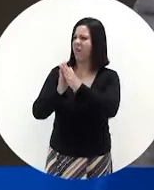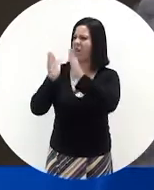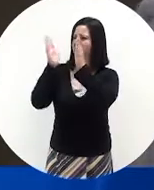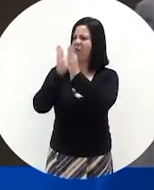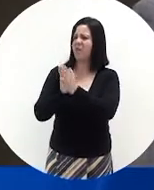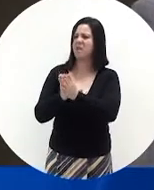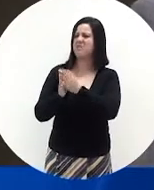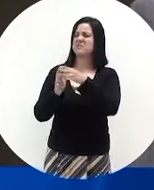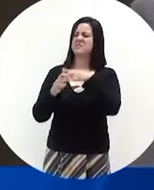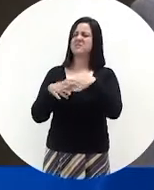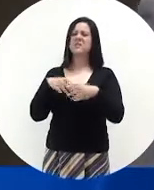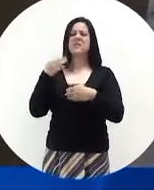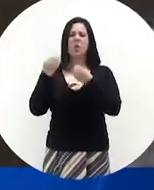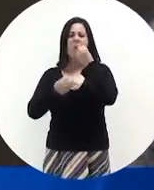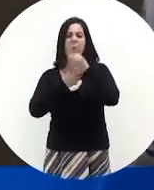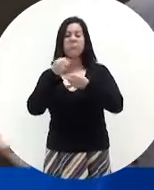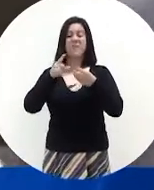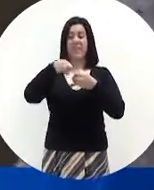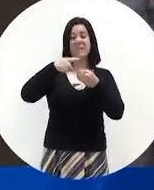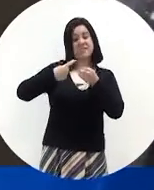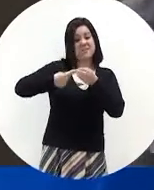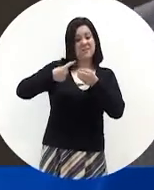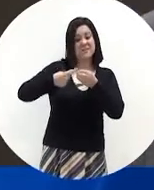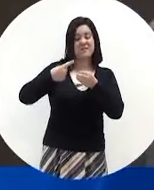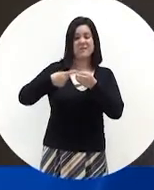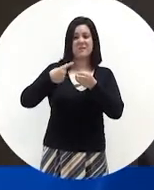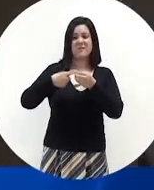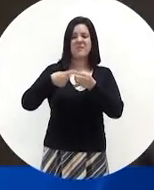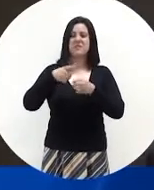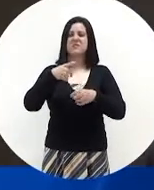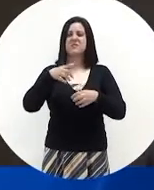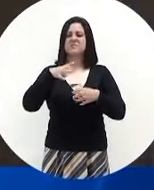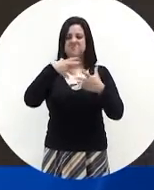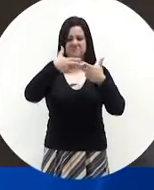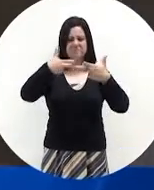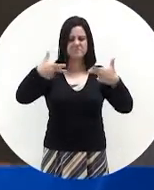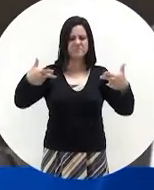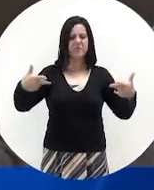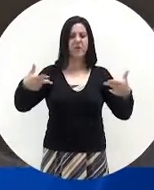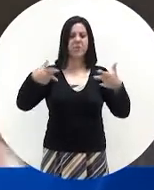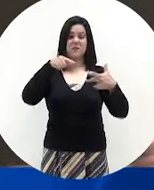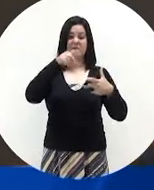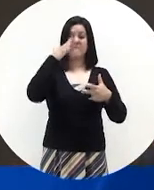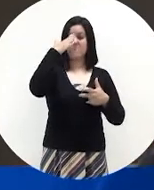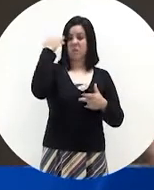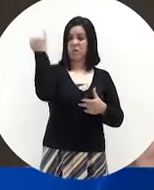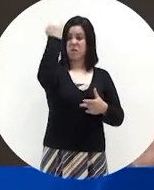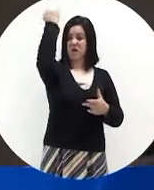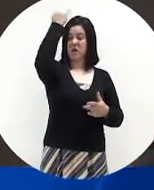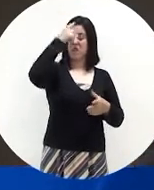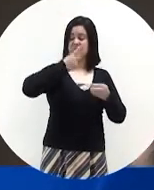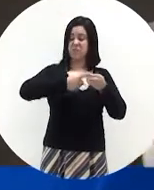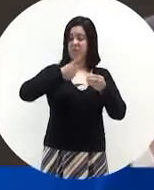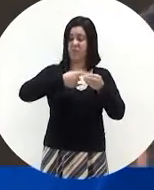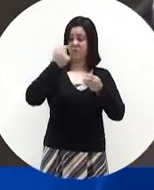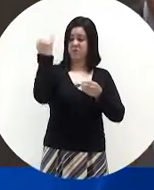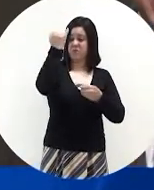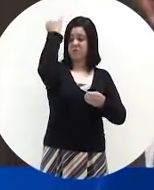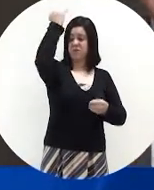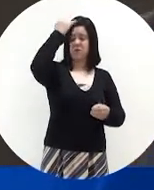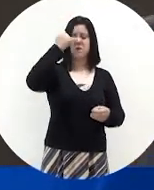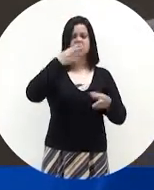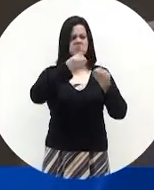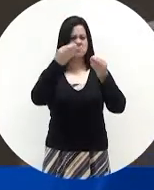pessoas que viviam naquela cidade. E como aquela era uma cidade que o mundo passava por ali, que tinha uma influência